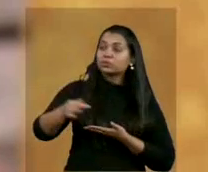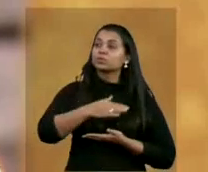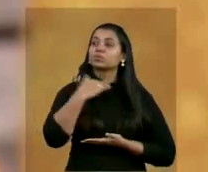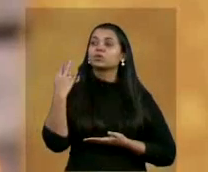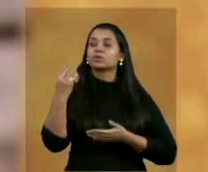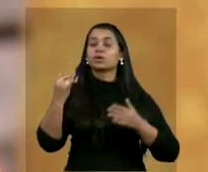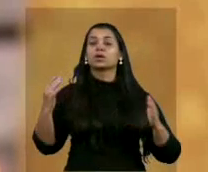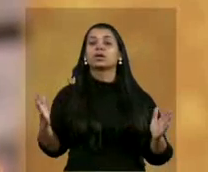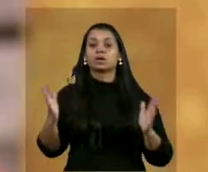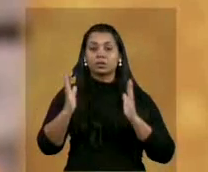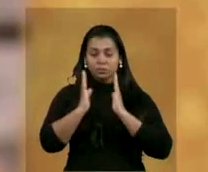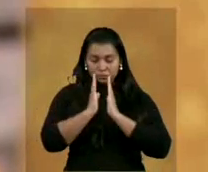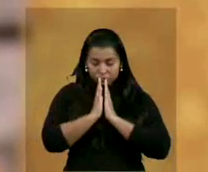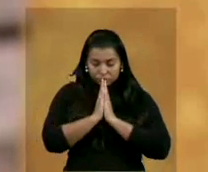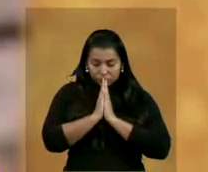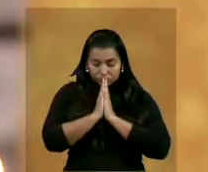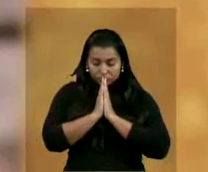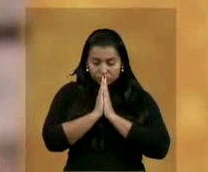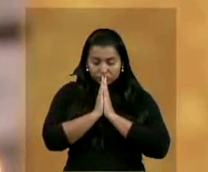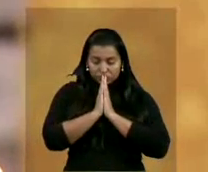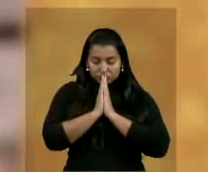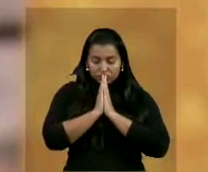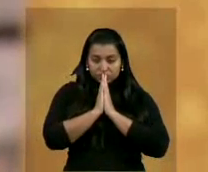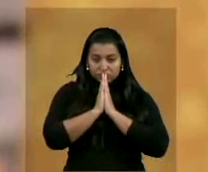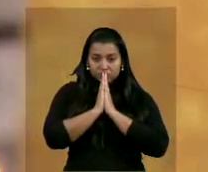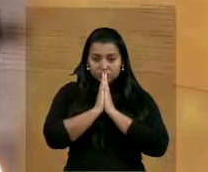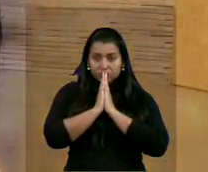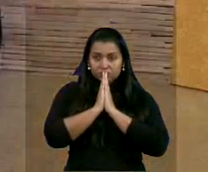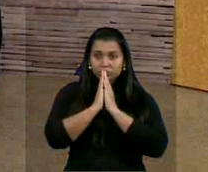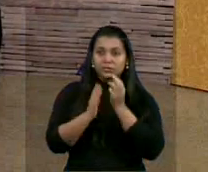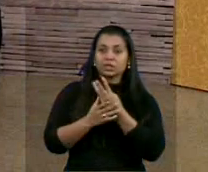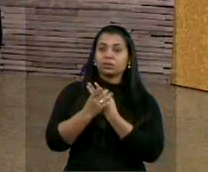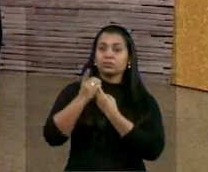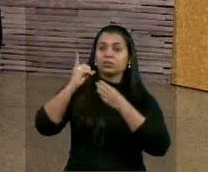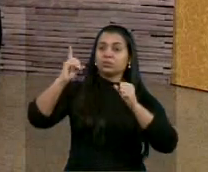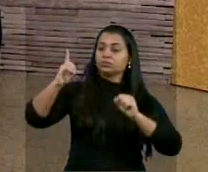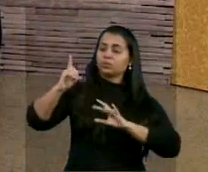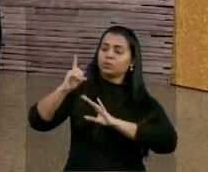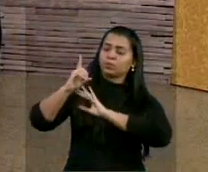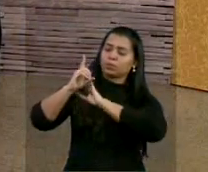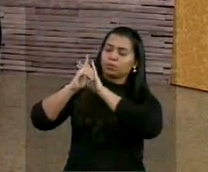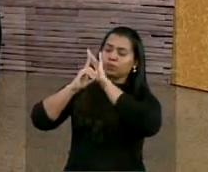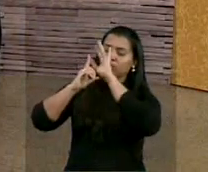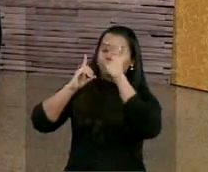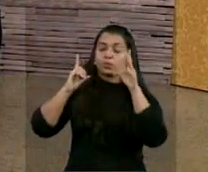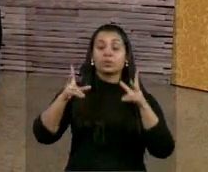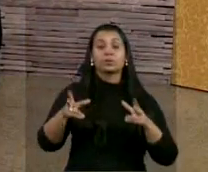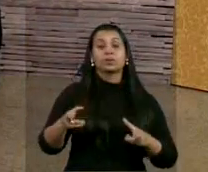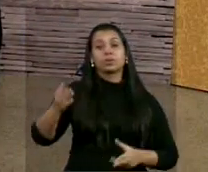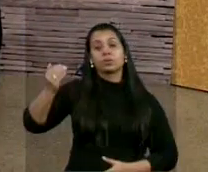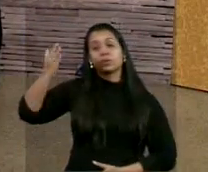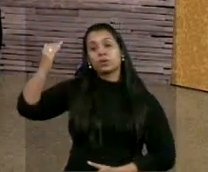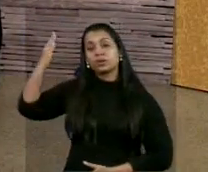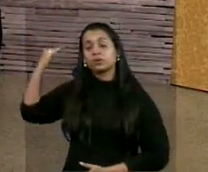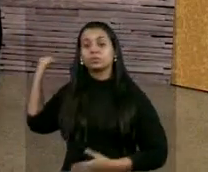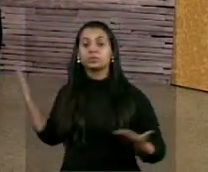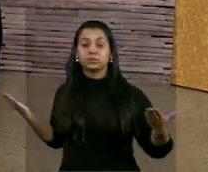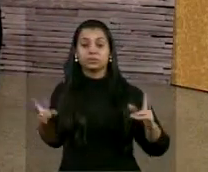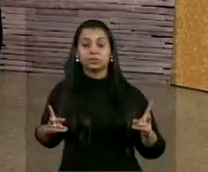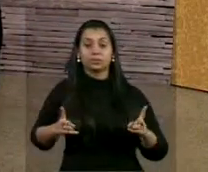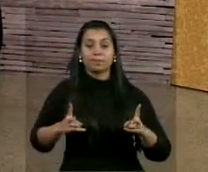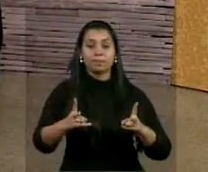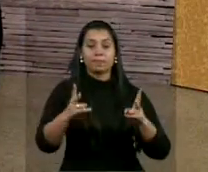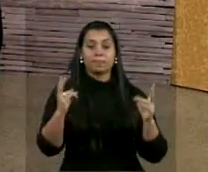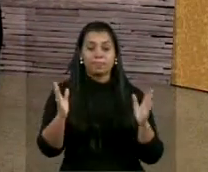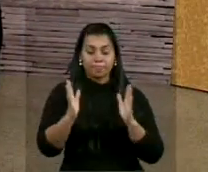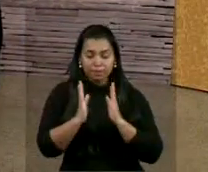pecadores, agora e na hora de nossa morte. Amém. Glória ao Pai, ao Filho e ao Espírito Santo, como era no